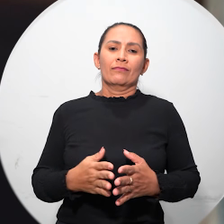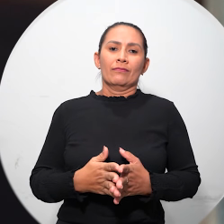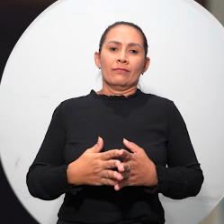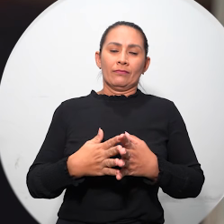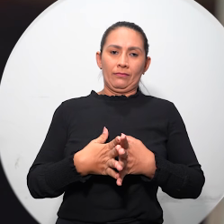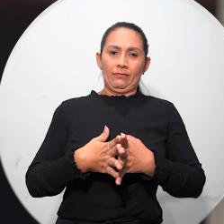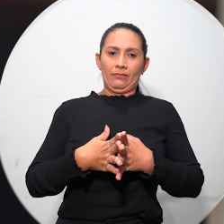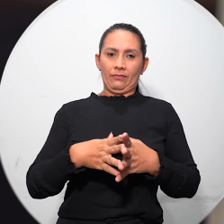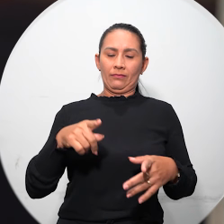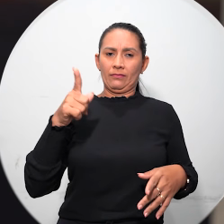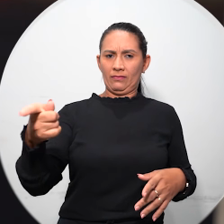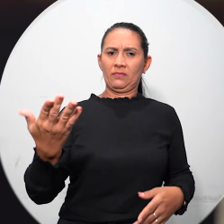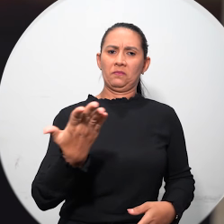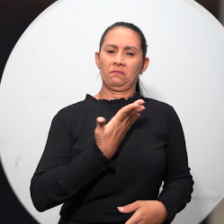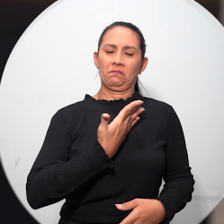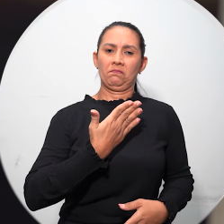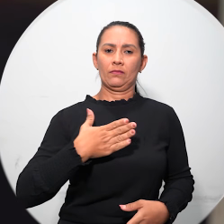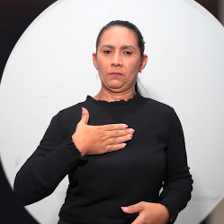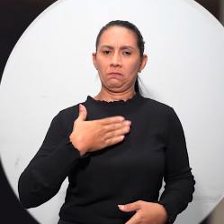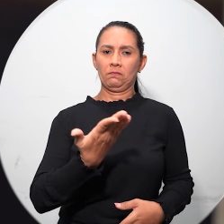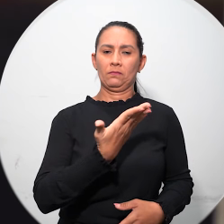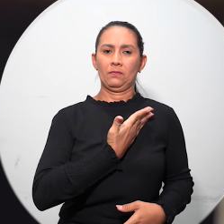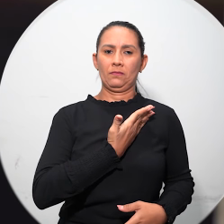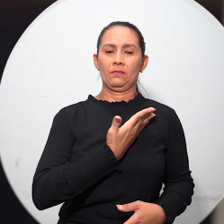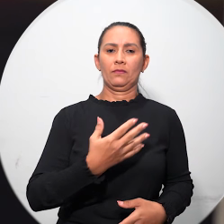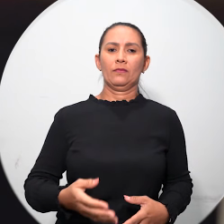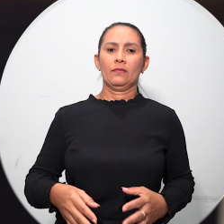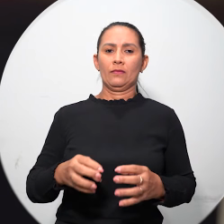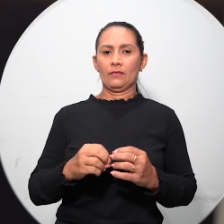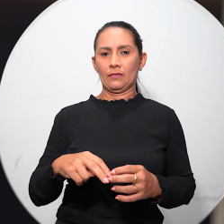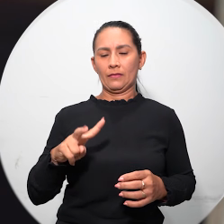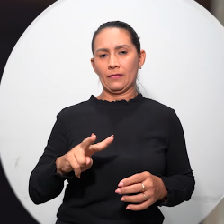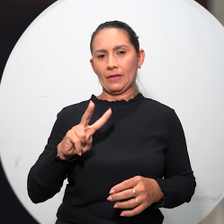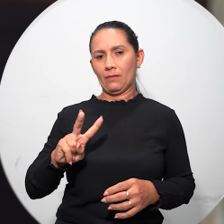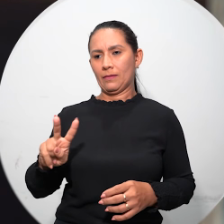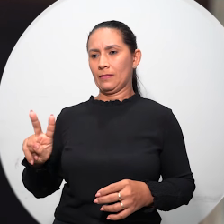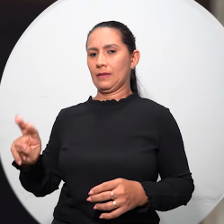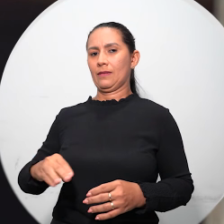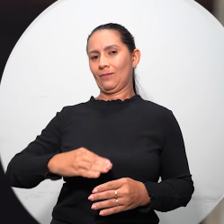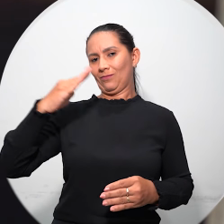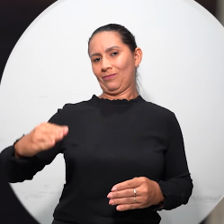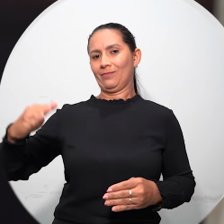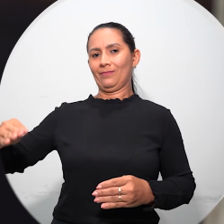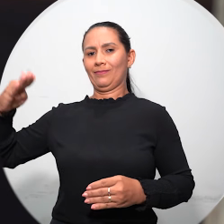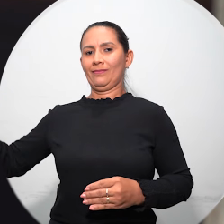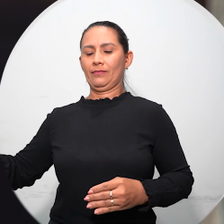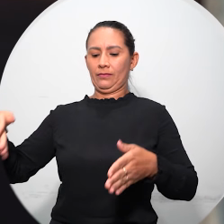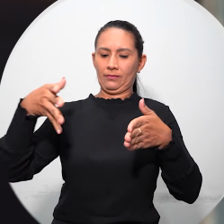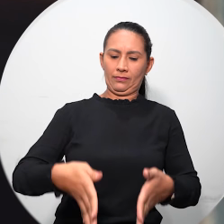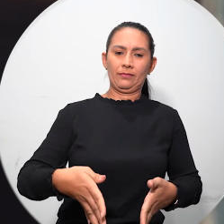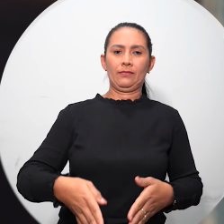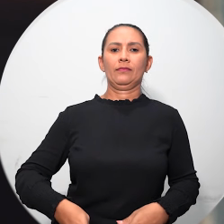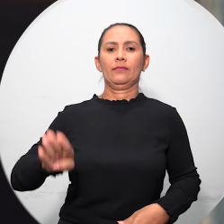não venha poluí-la nem tampouco destruí-la, pois vou me pronunciar. Eu sou Suzete Pereira, Brejo do Cruz, minha terra amada e querida.